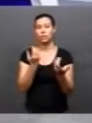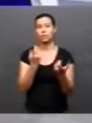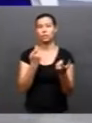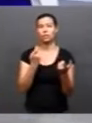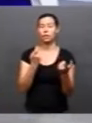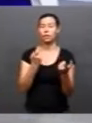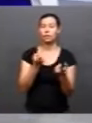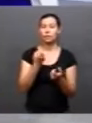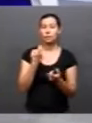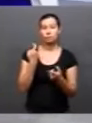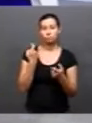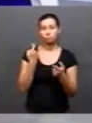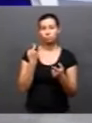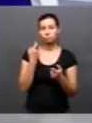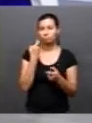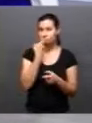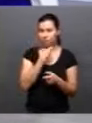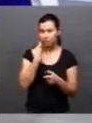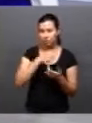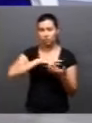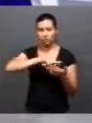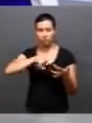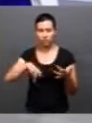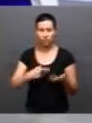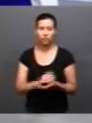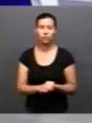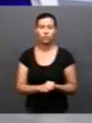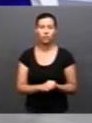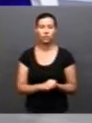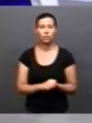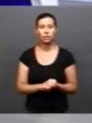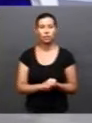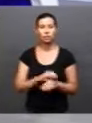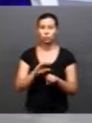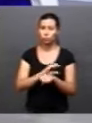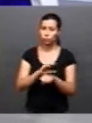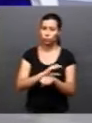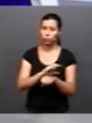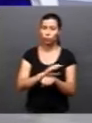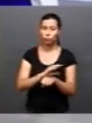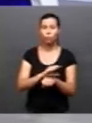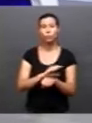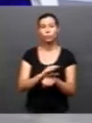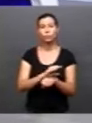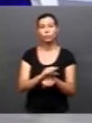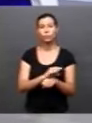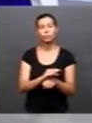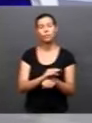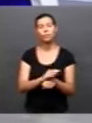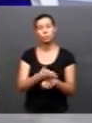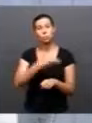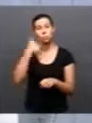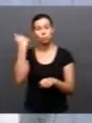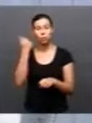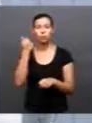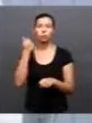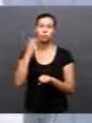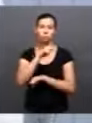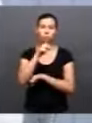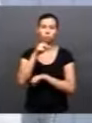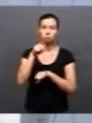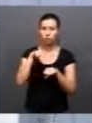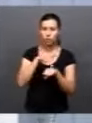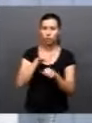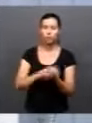para ficar só nos cursos de nível excelência, que são considerados os melhores do país, são pesquisas de ponta, são pesquisas que têm um